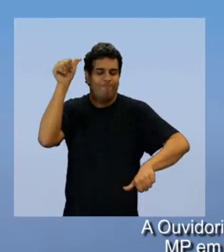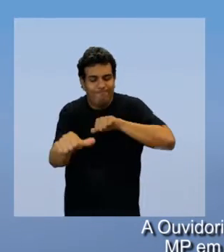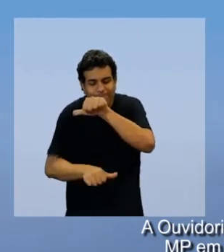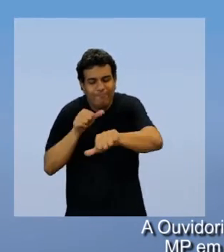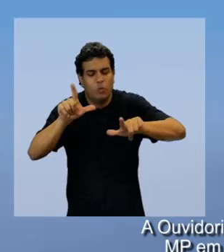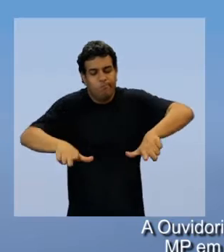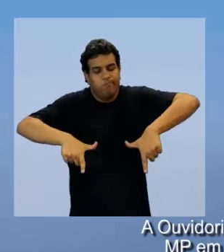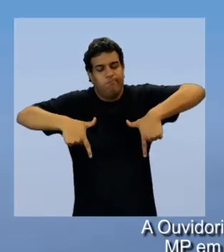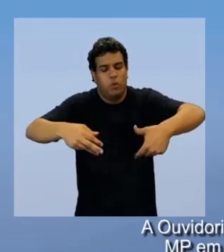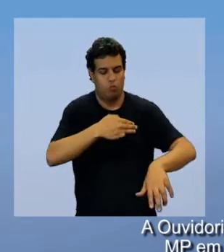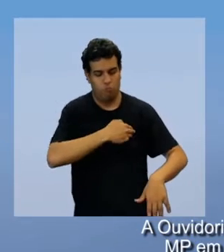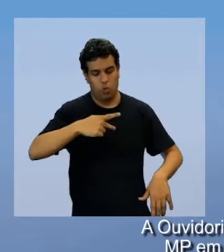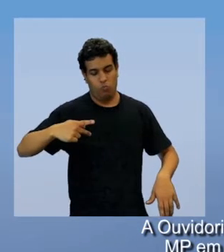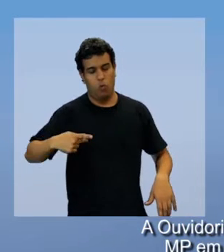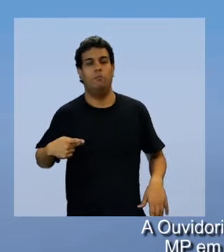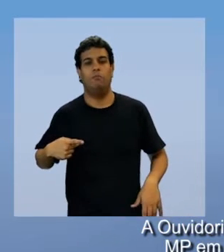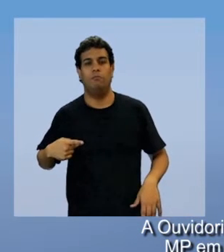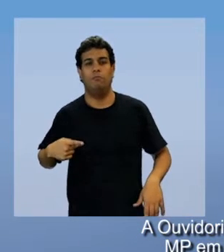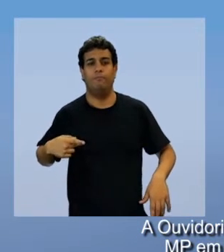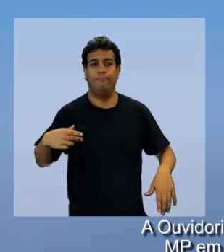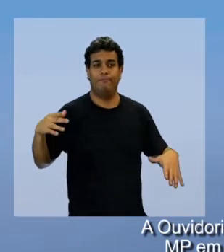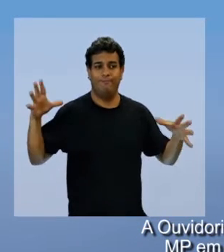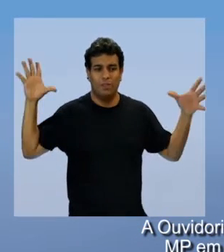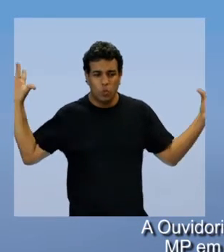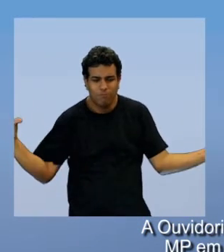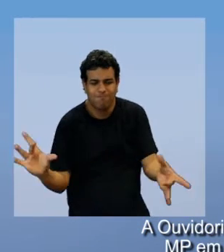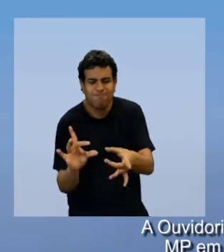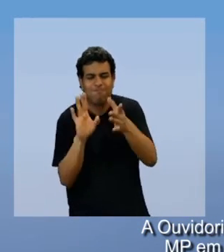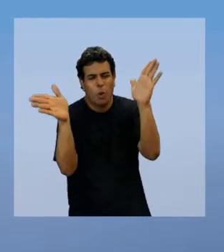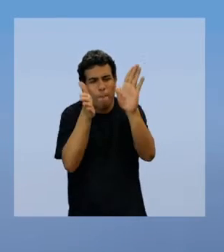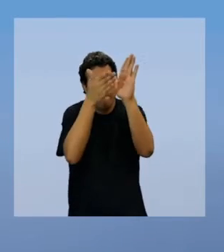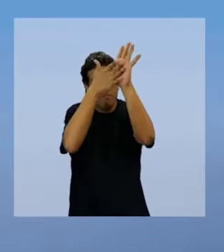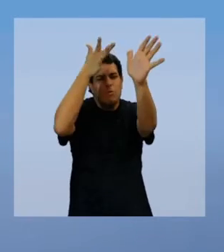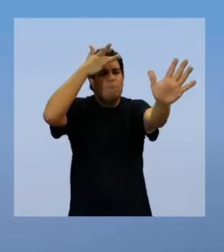MP em medidas voltadas para a consecução dos interesses sociais.